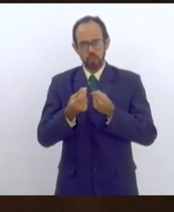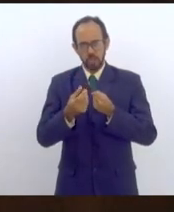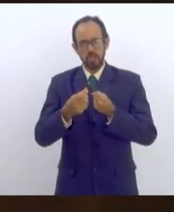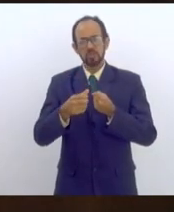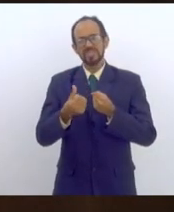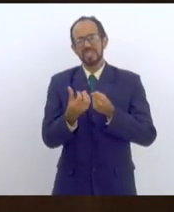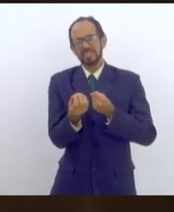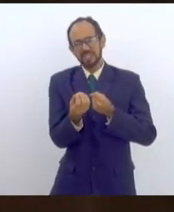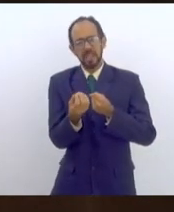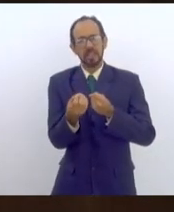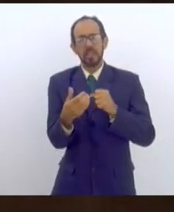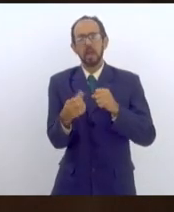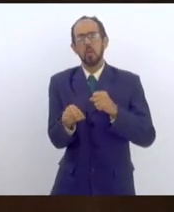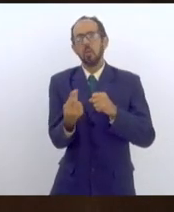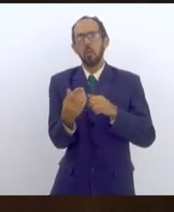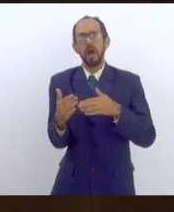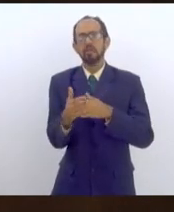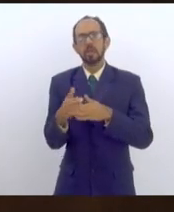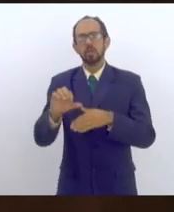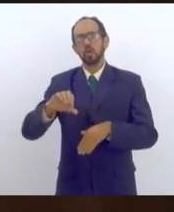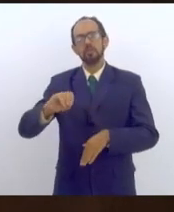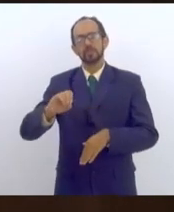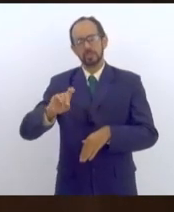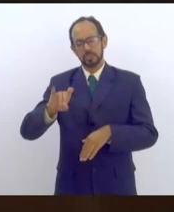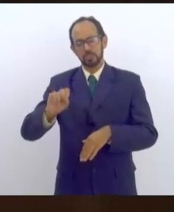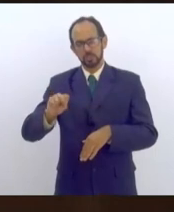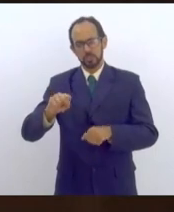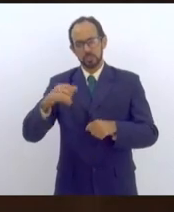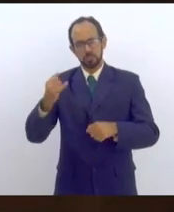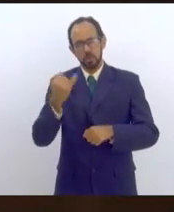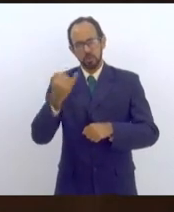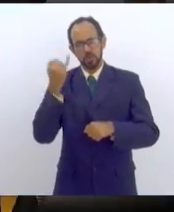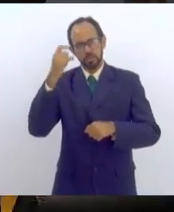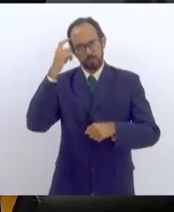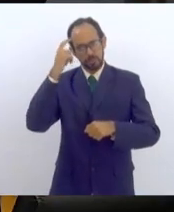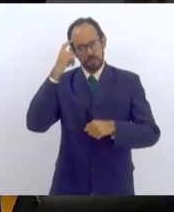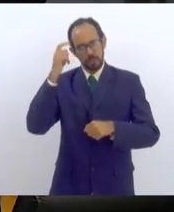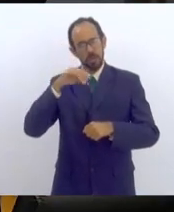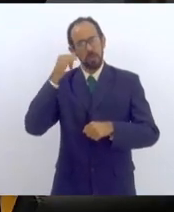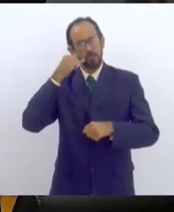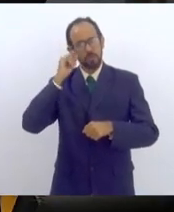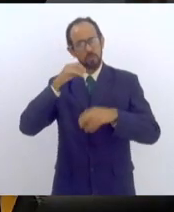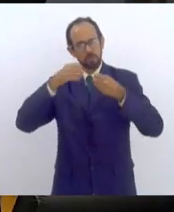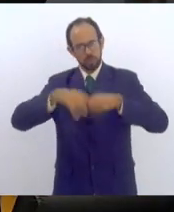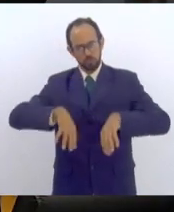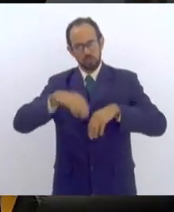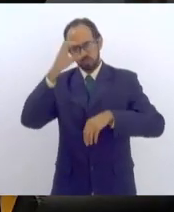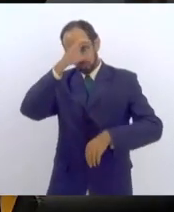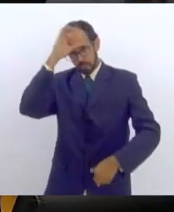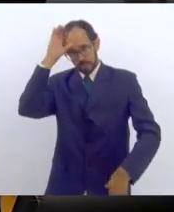é importante a gente pensar nisso para não prejudicar o consumidor. Muito obrigado.